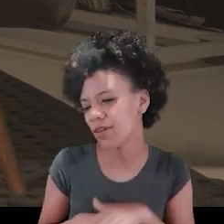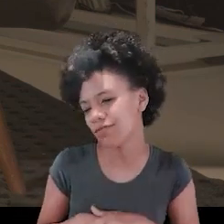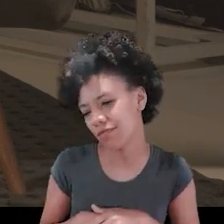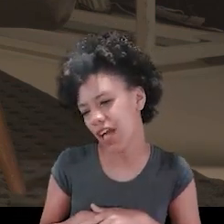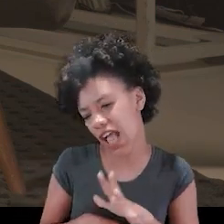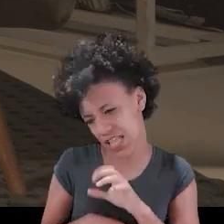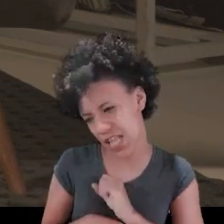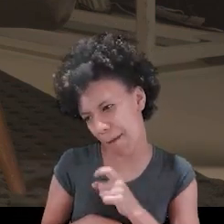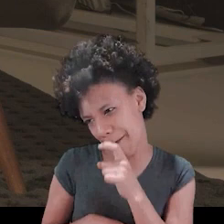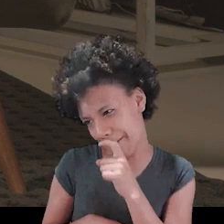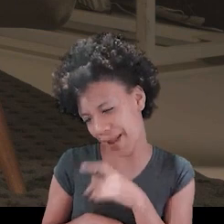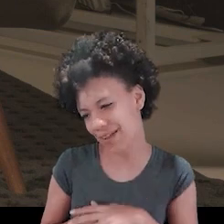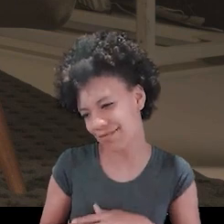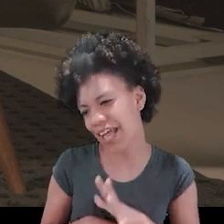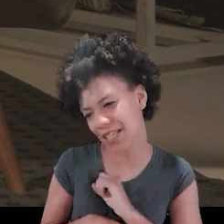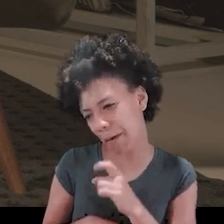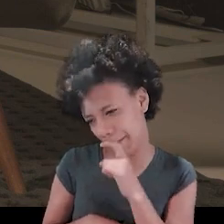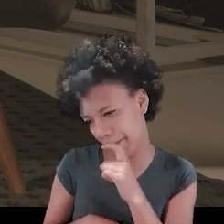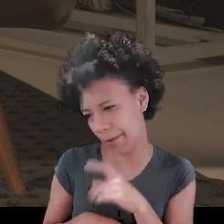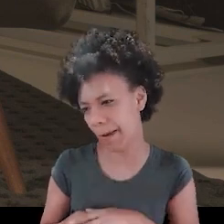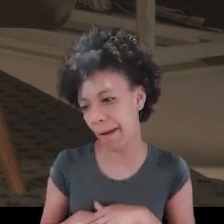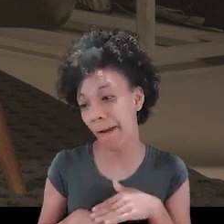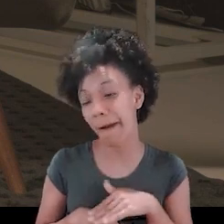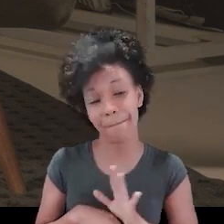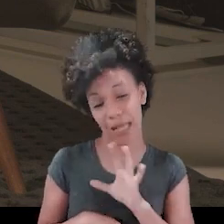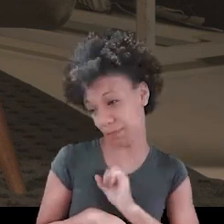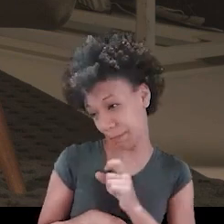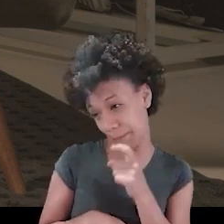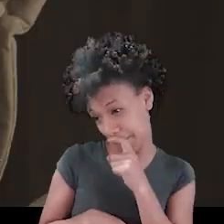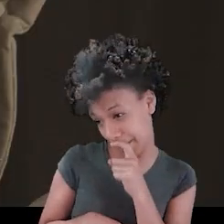que ninguém falar com o papai horrível